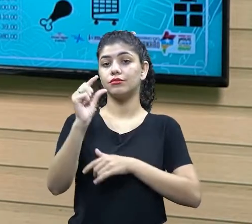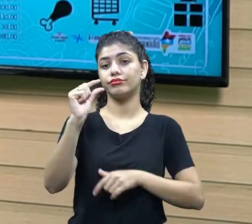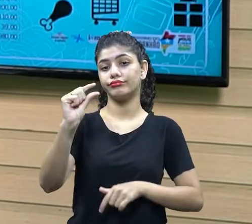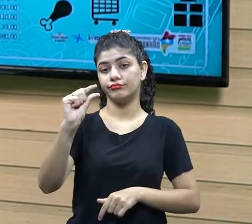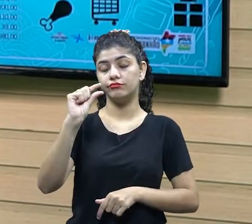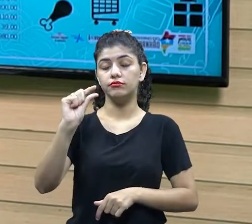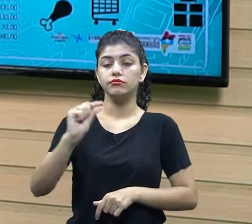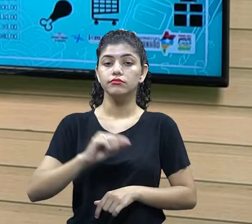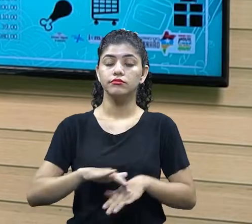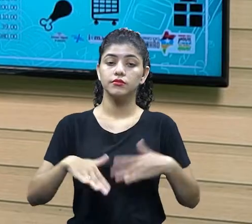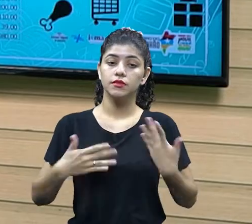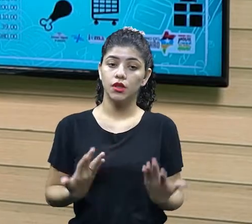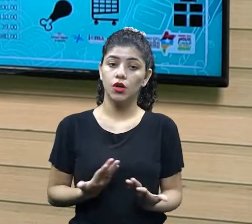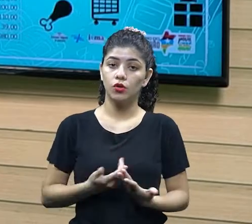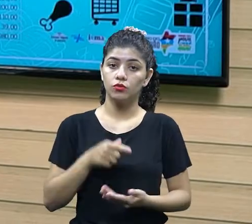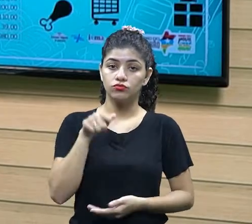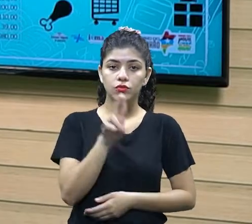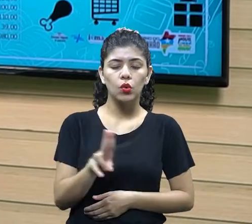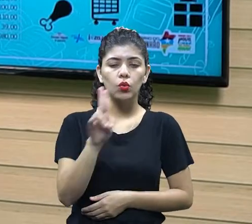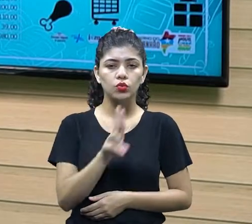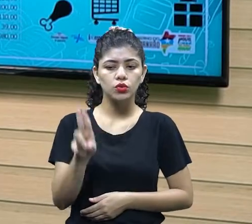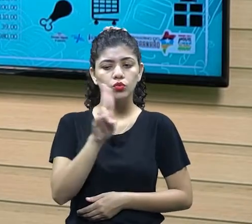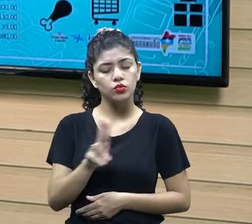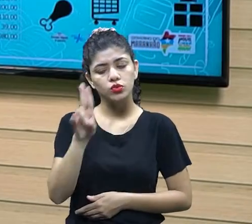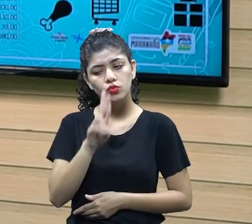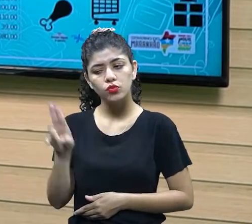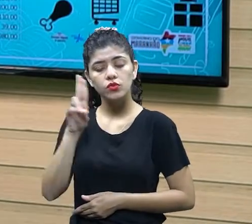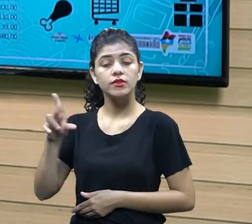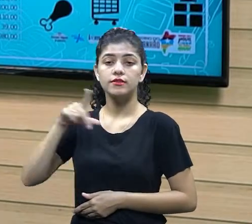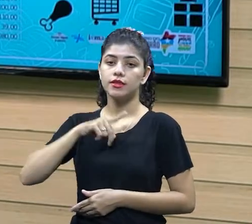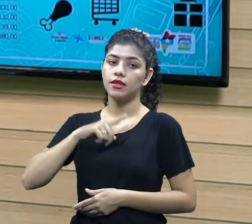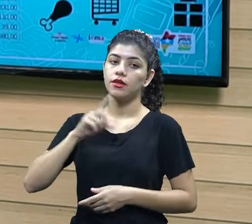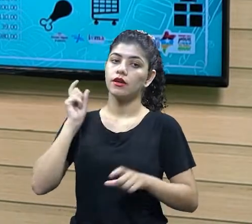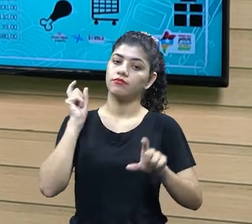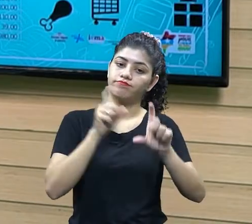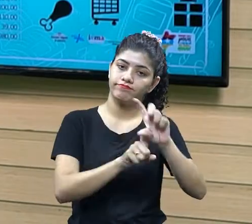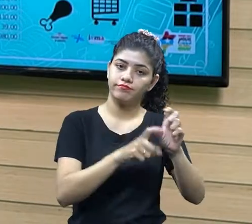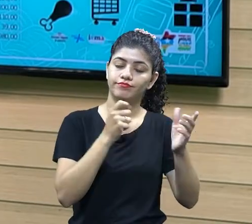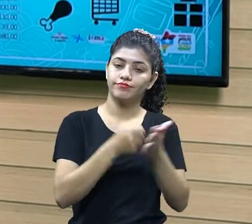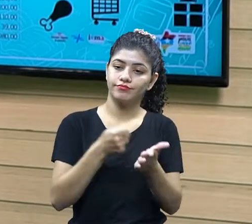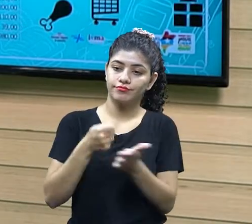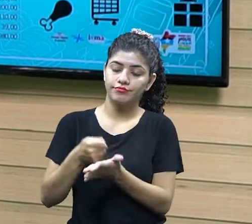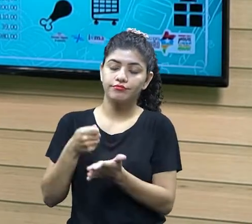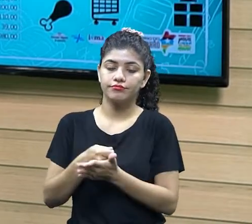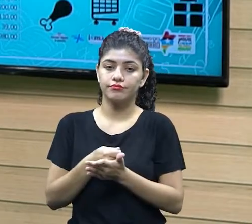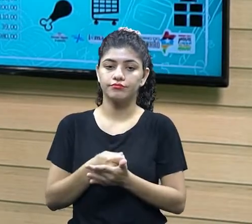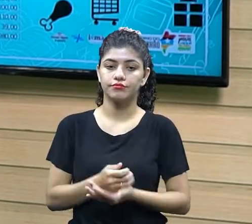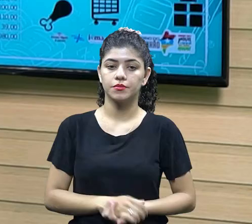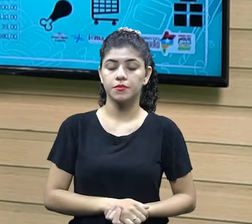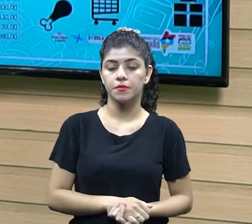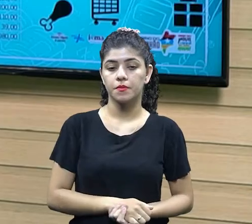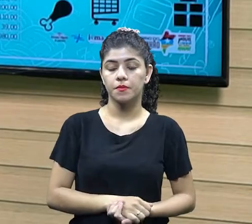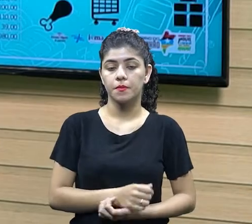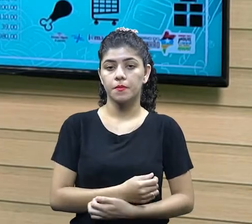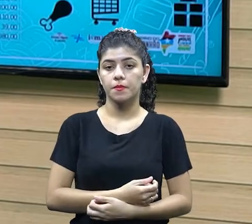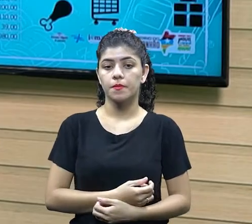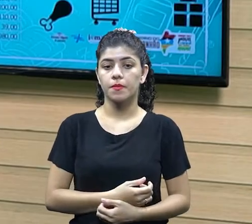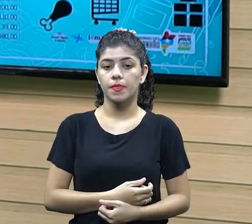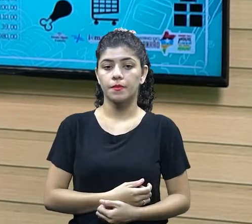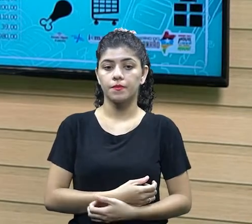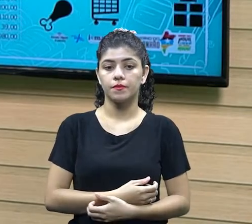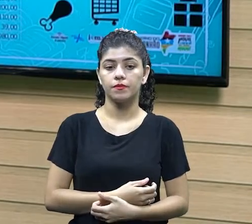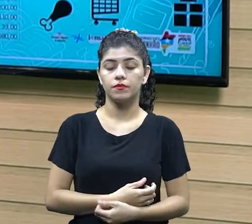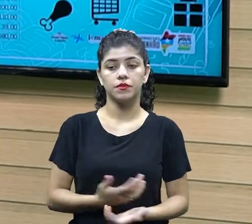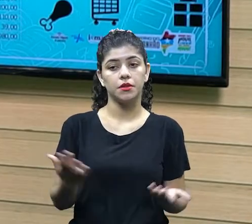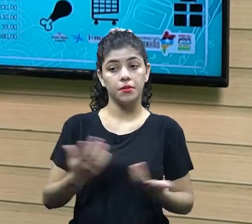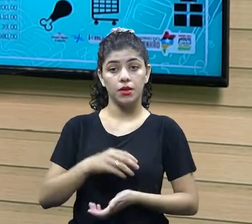pouco. Então, quanto mais você consome, mais você está gerando despesa. Consequentemente, a despesa ela vem